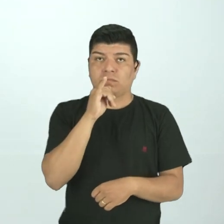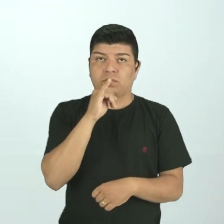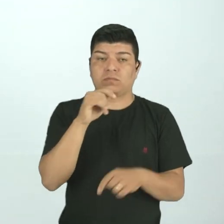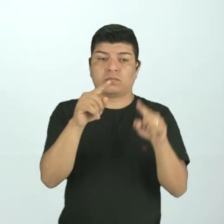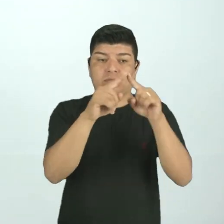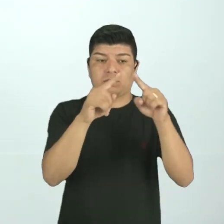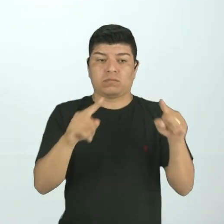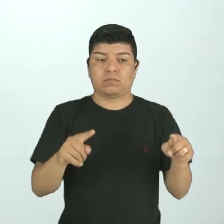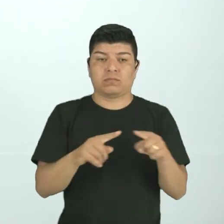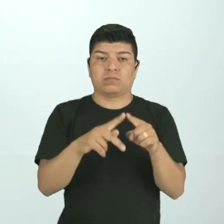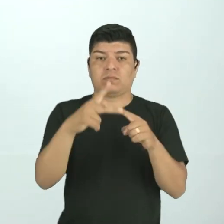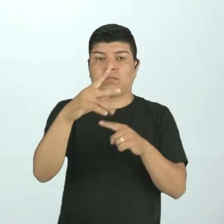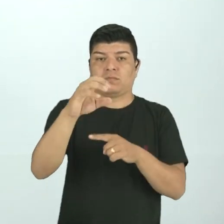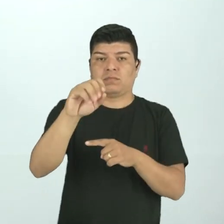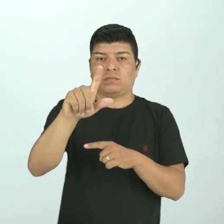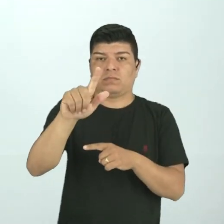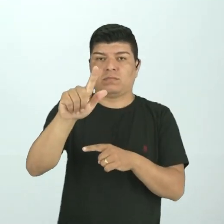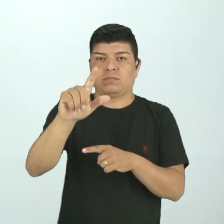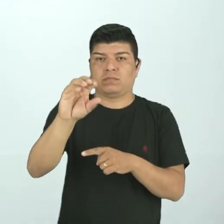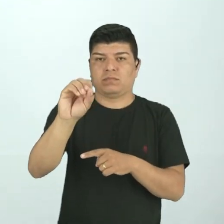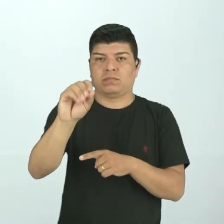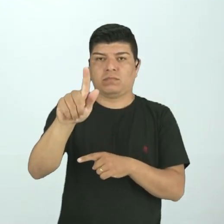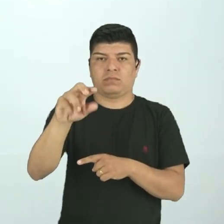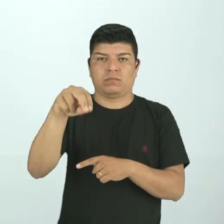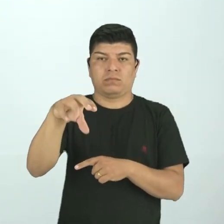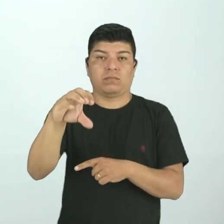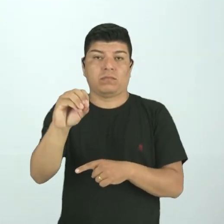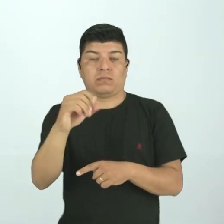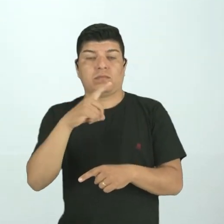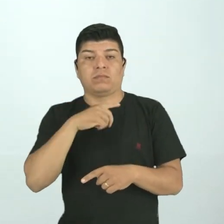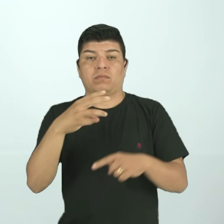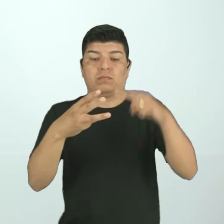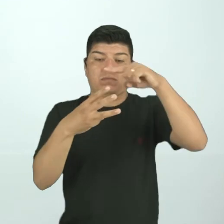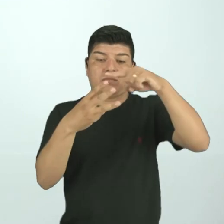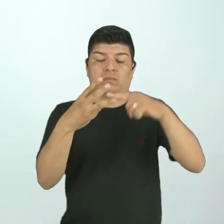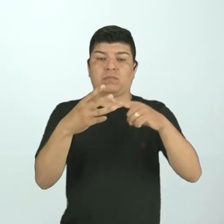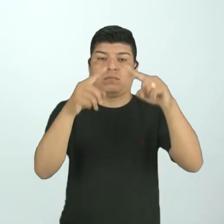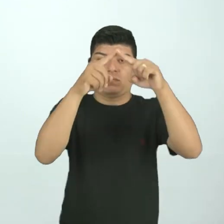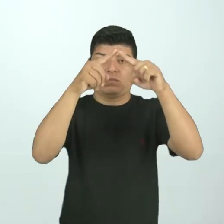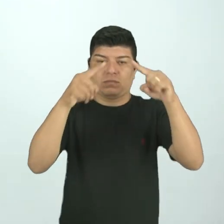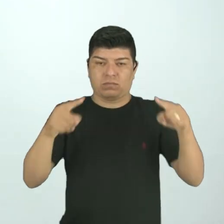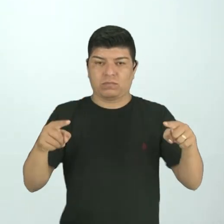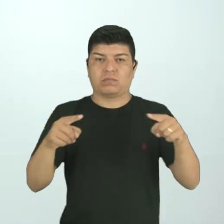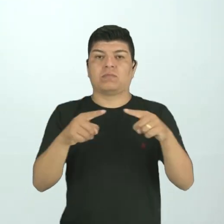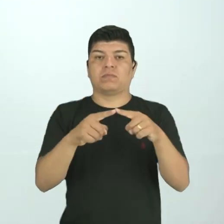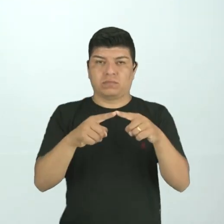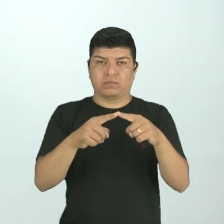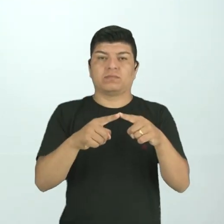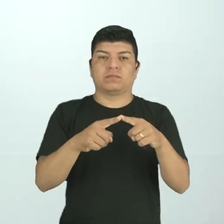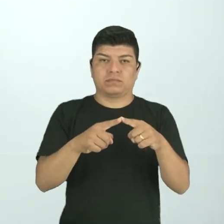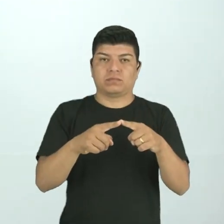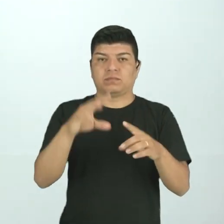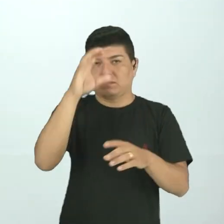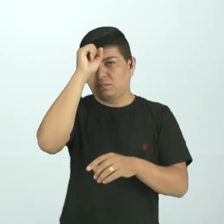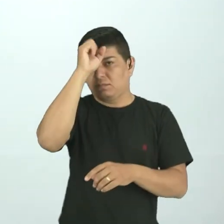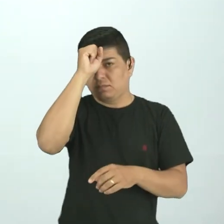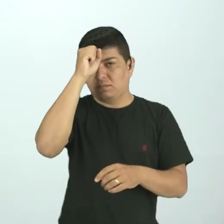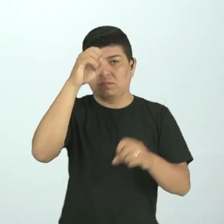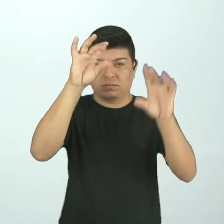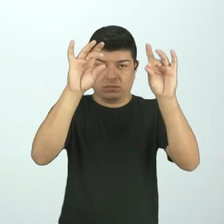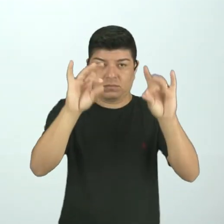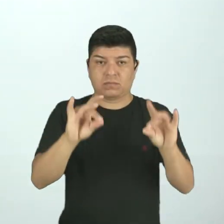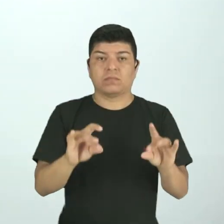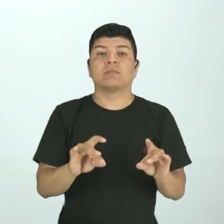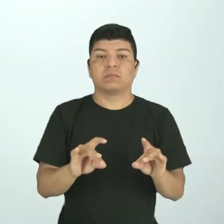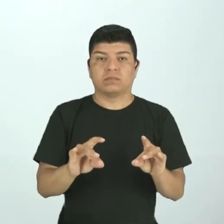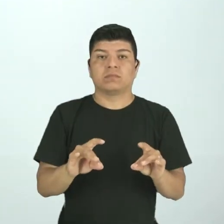que é um polígono que possui 3 lados, né? Possui 3 ângulos internos e possui 3 vértices. Aprendemos a classificar os